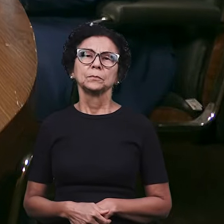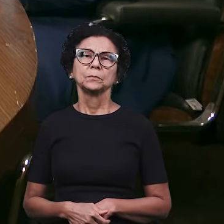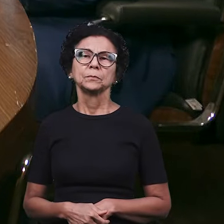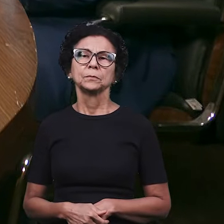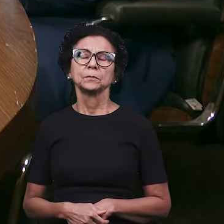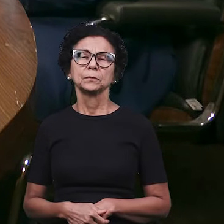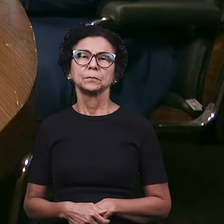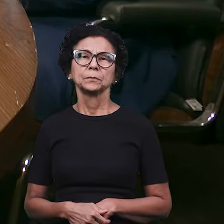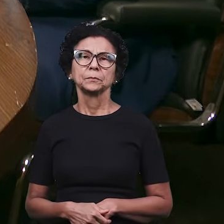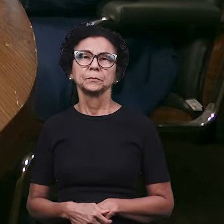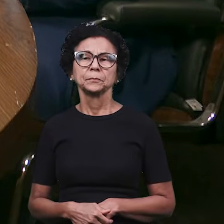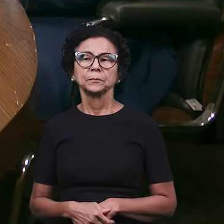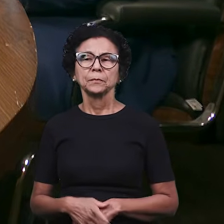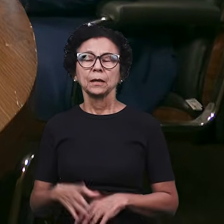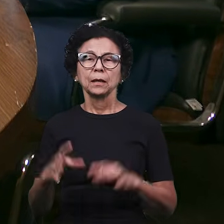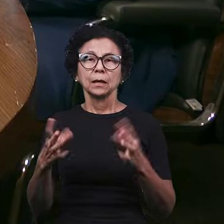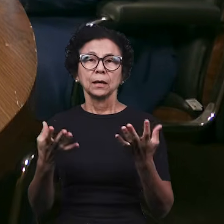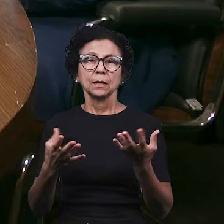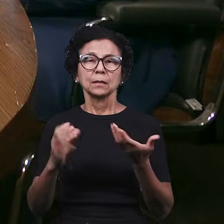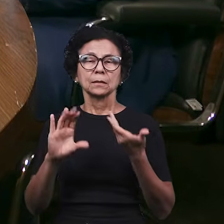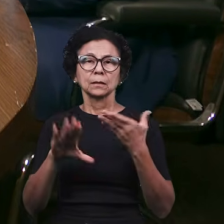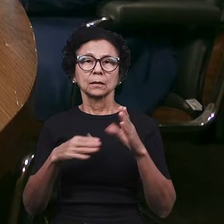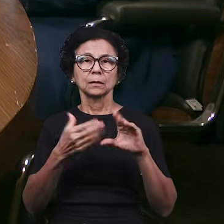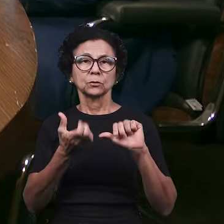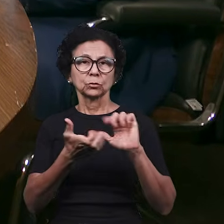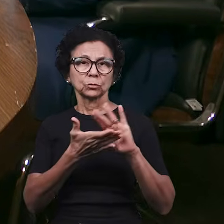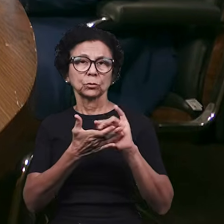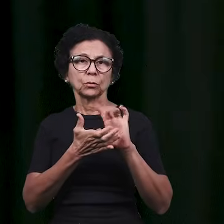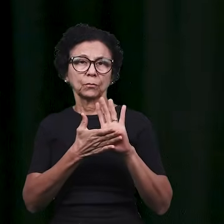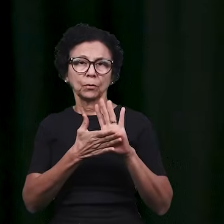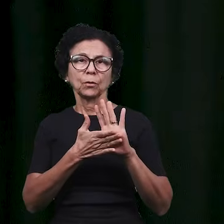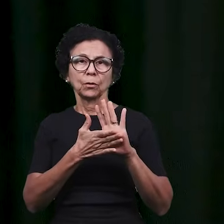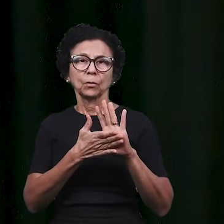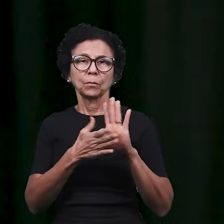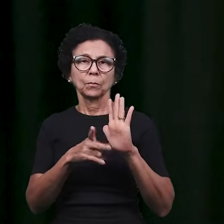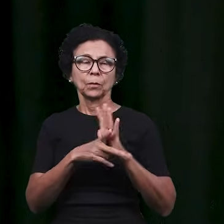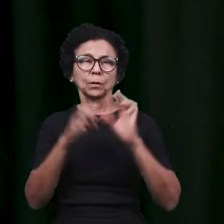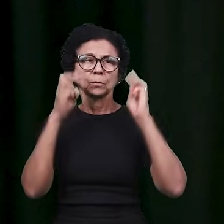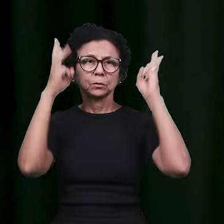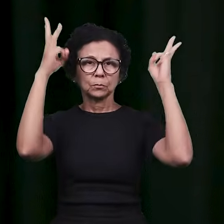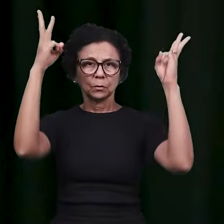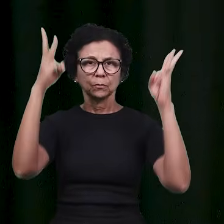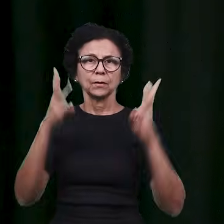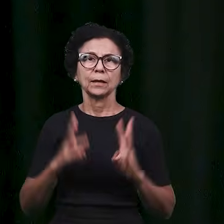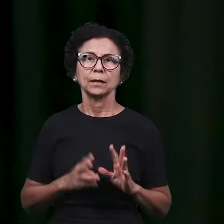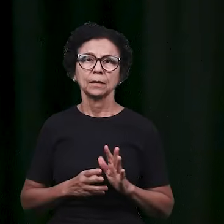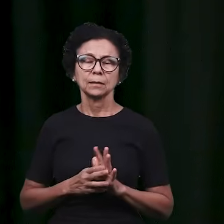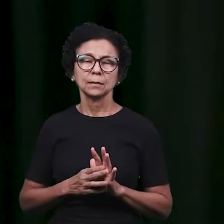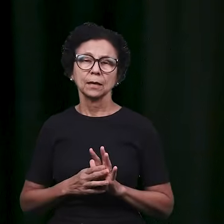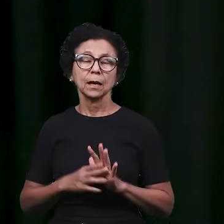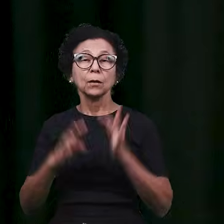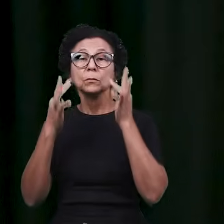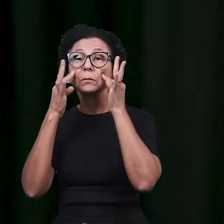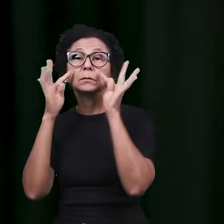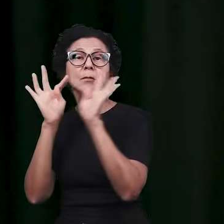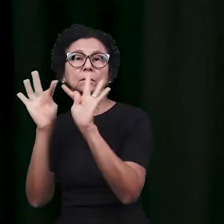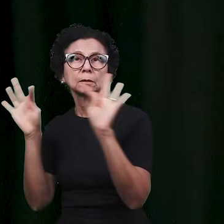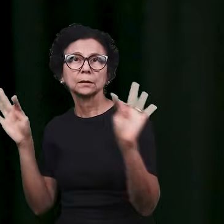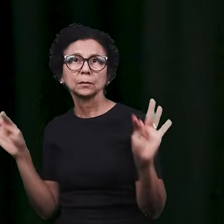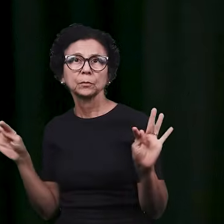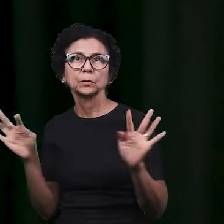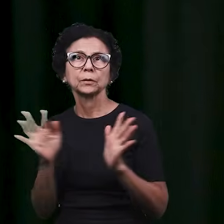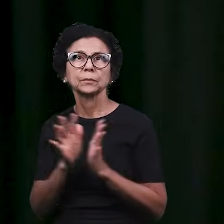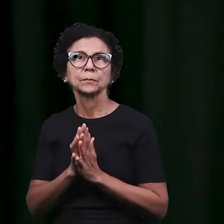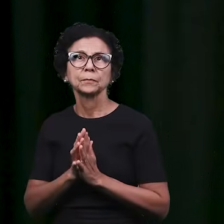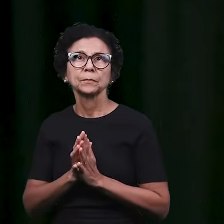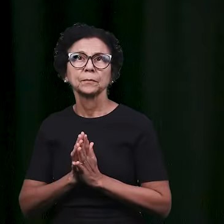E o testemunho, esse cântico de Moisés, ele vai ficar como um testemunho. Nós vamos ver, não vamos adiantar que